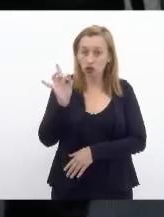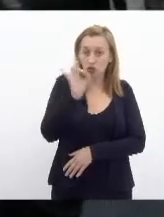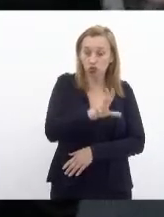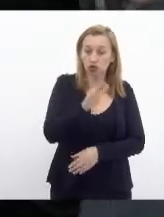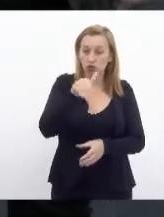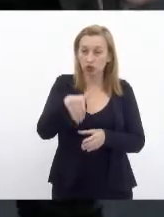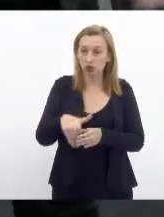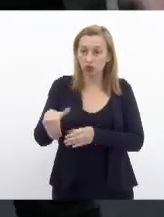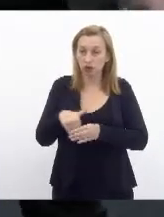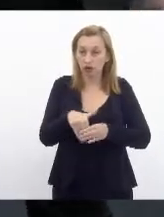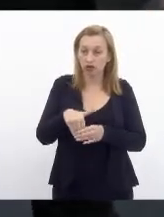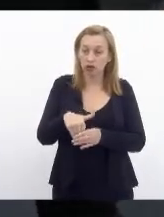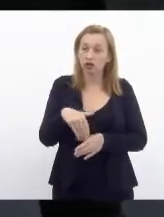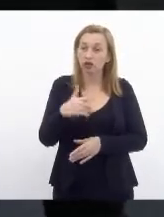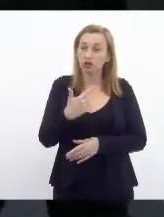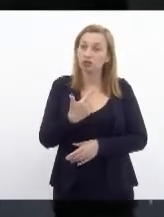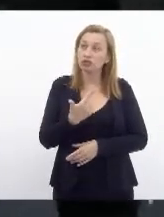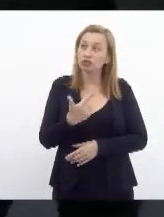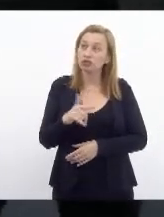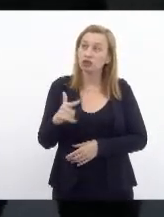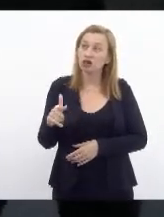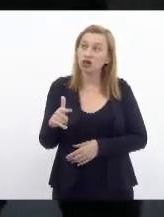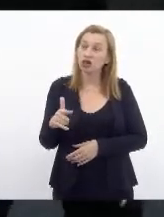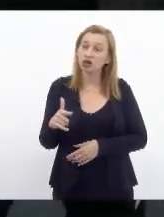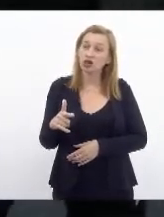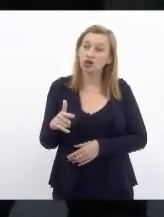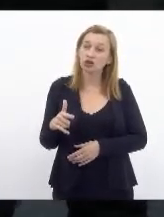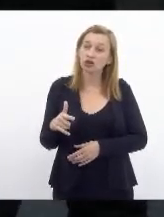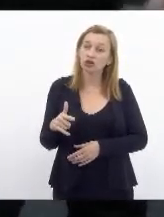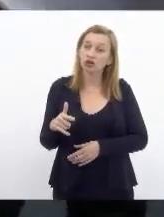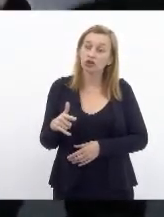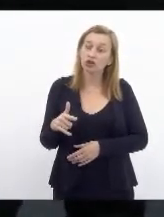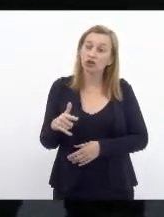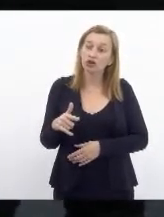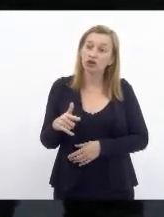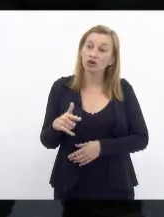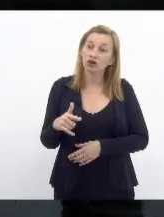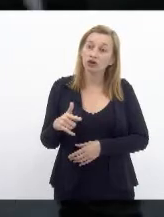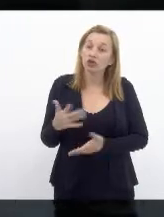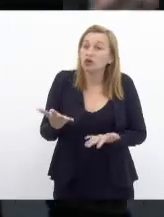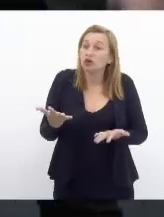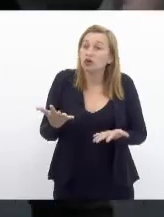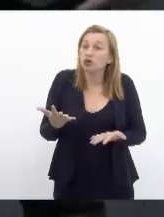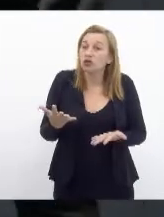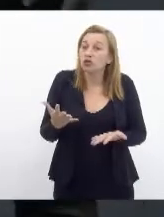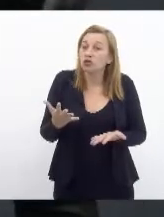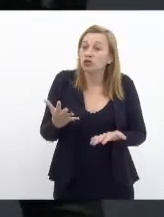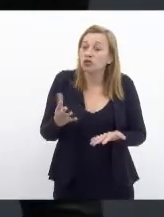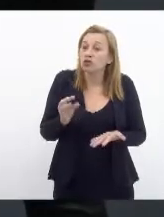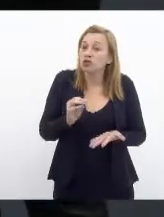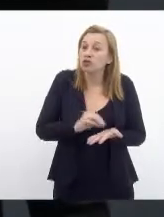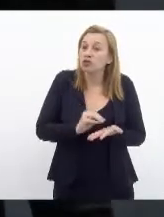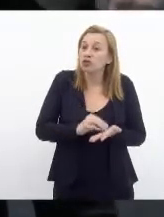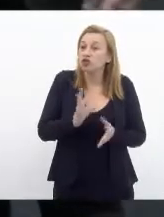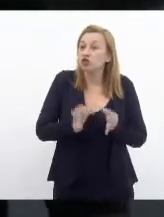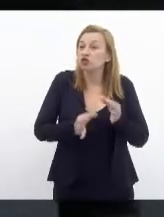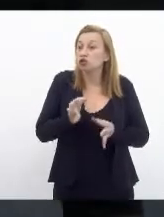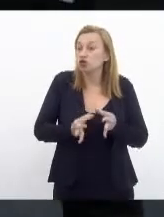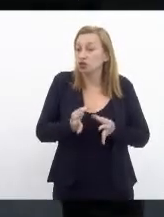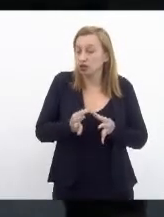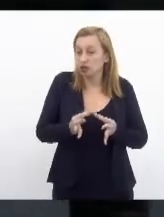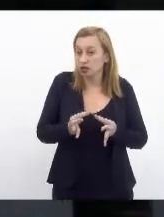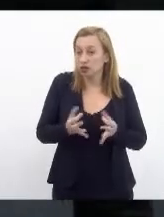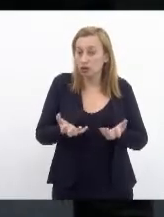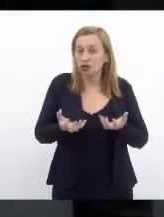votar, para que não tenha dessa forma uma, vamos dizer, uma sobreforça em cima dos praças. Então,